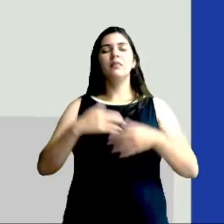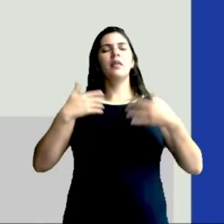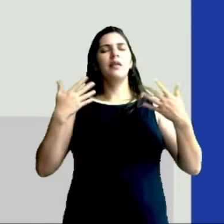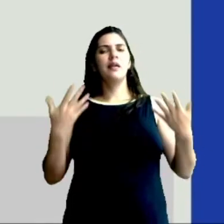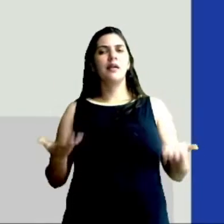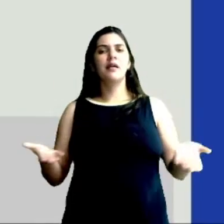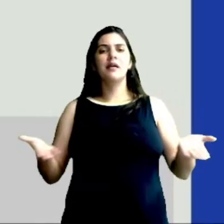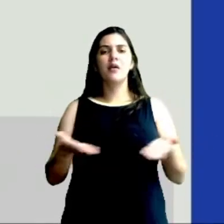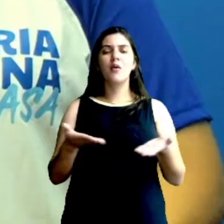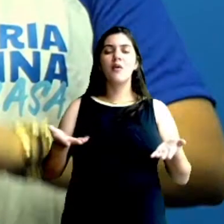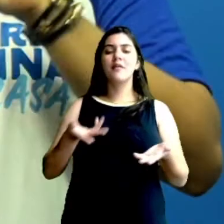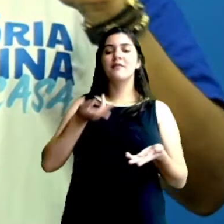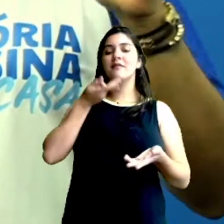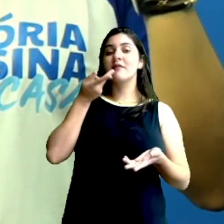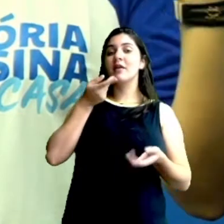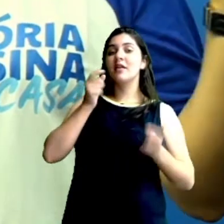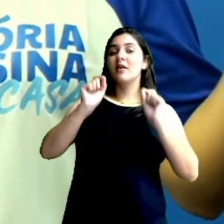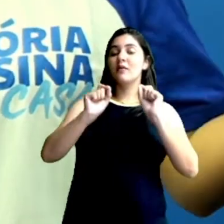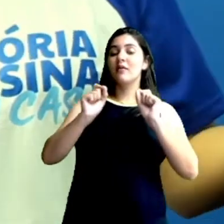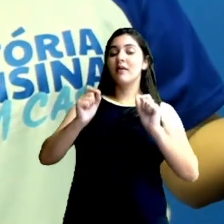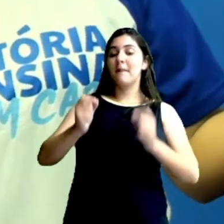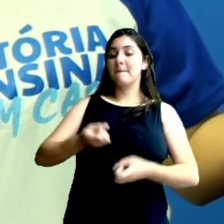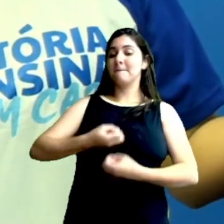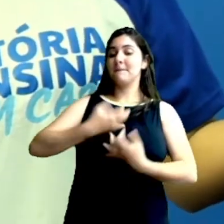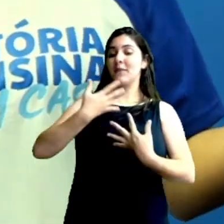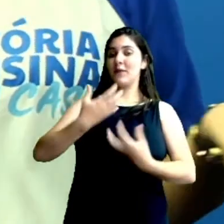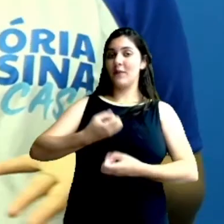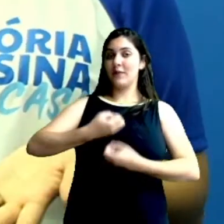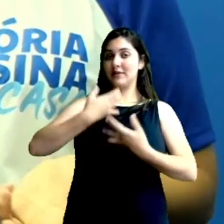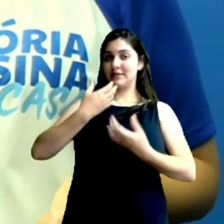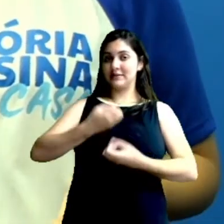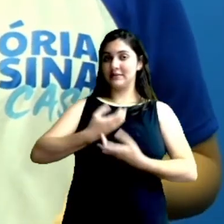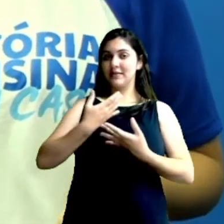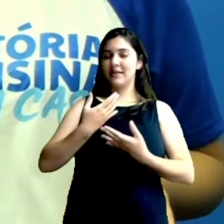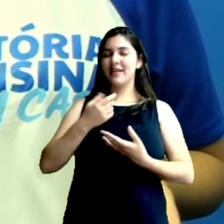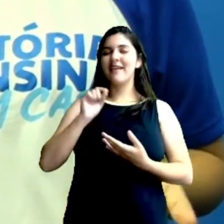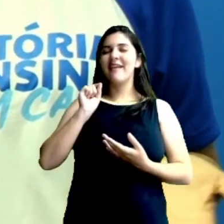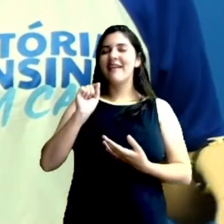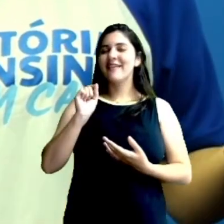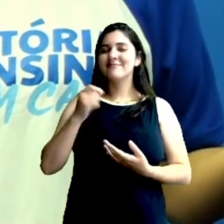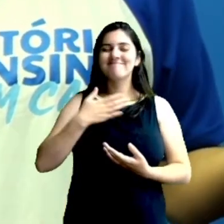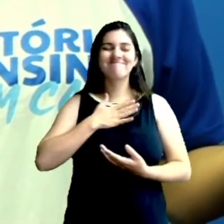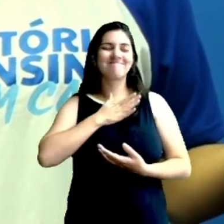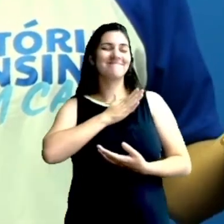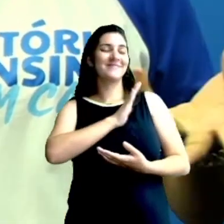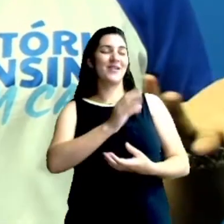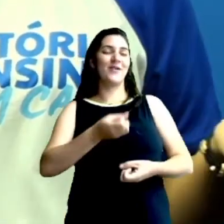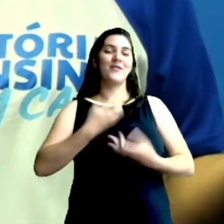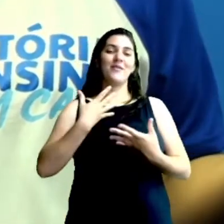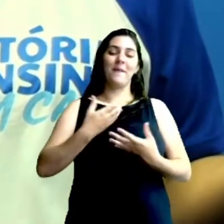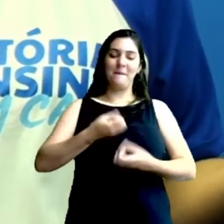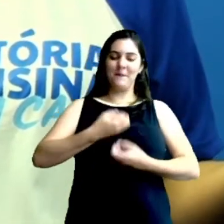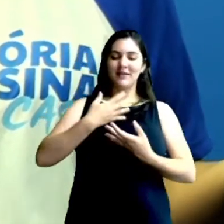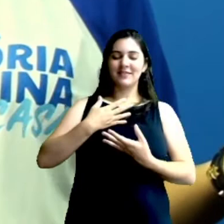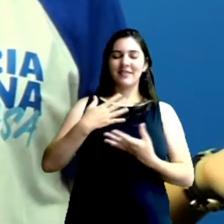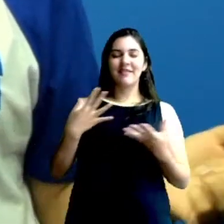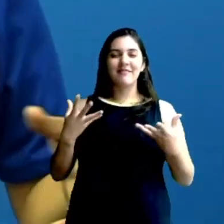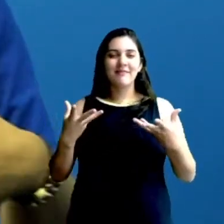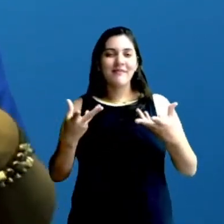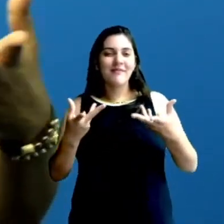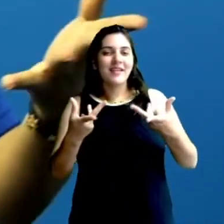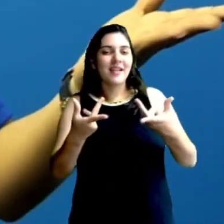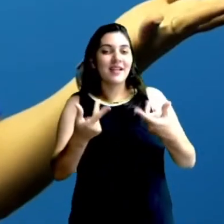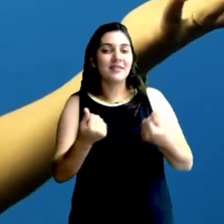E aí agora a gente vai falar de poesia quem não gosta de poesia poesia maravilhoso